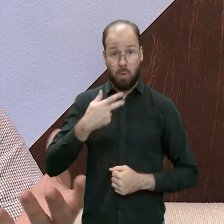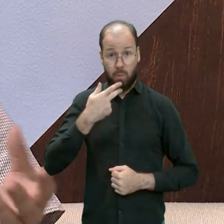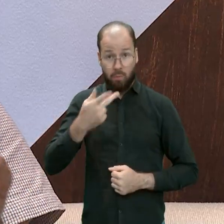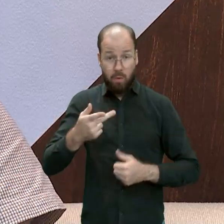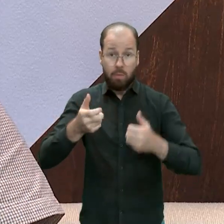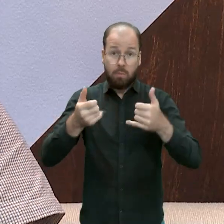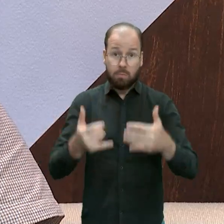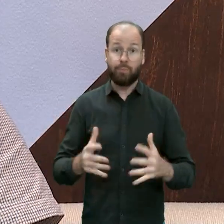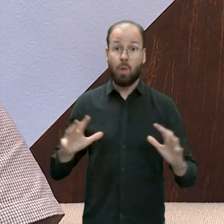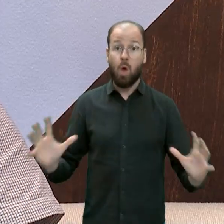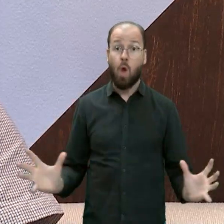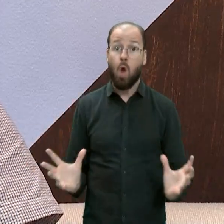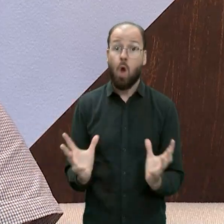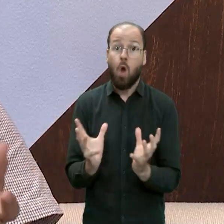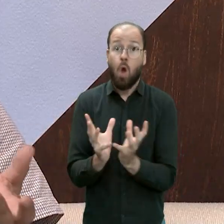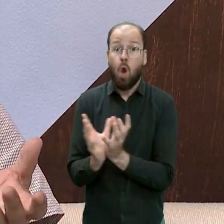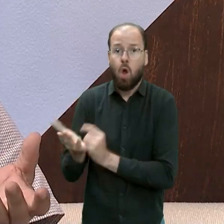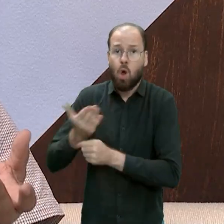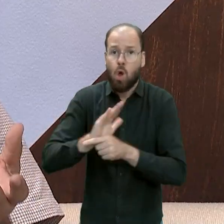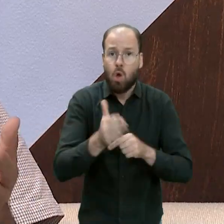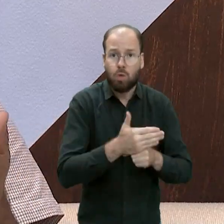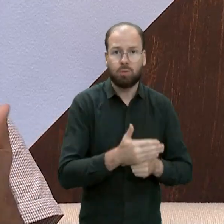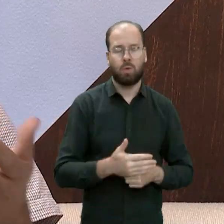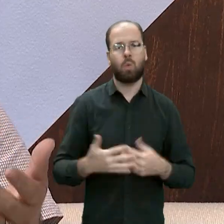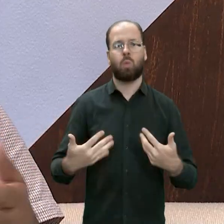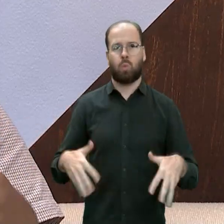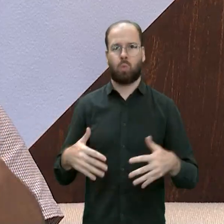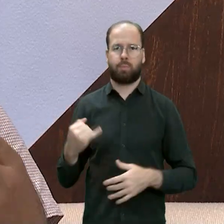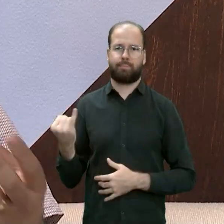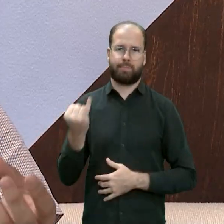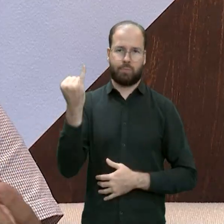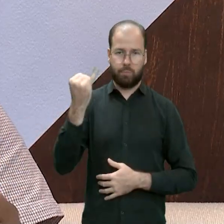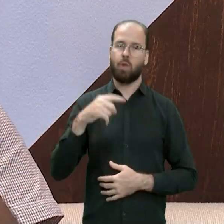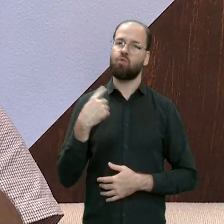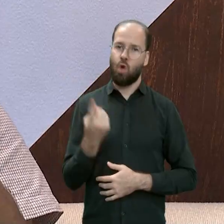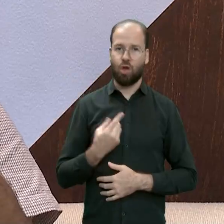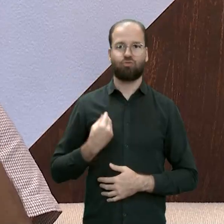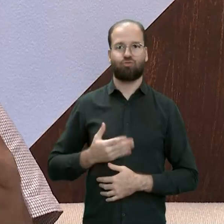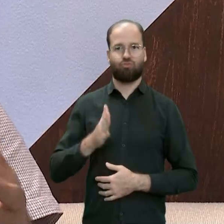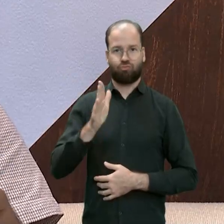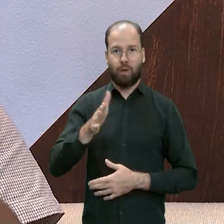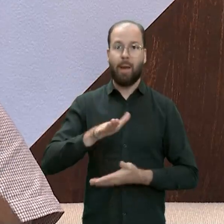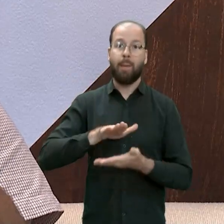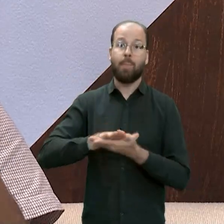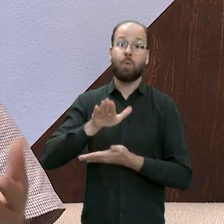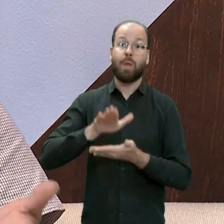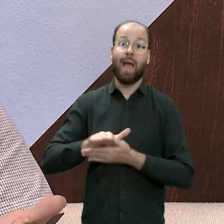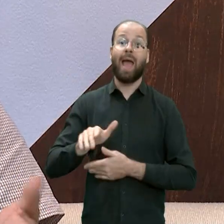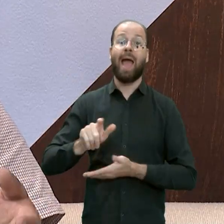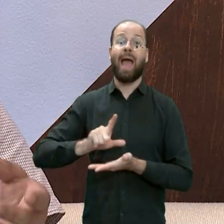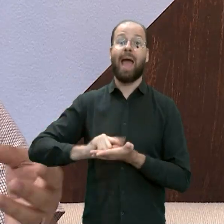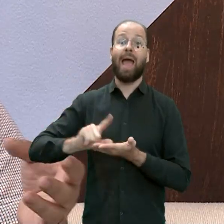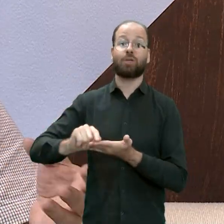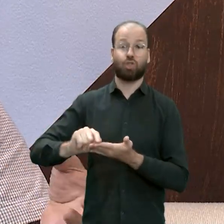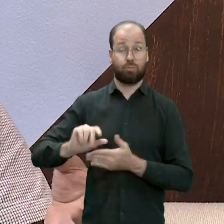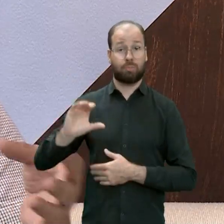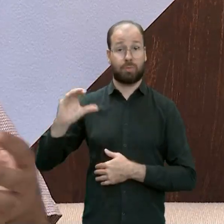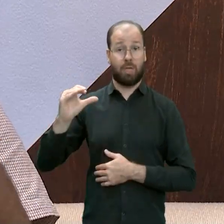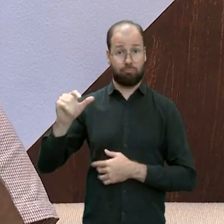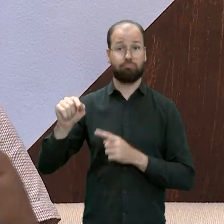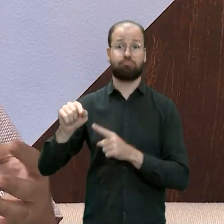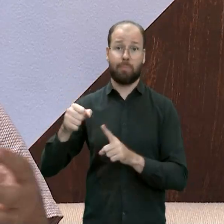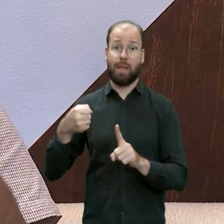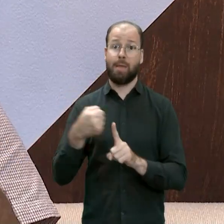coletivo faz muita diferença. E a gente tem publicado artigos científicos de alto impacto a